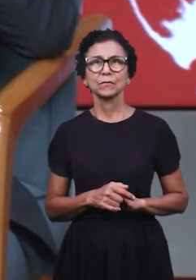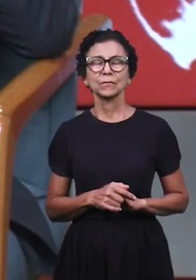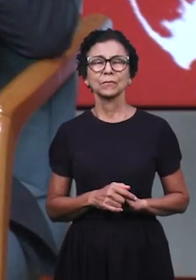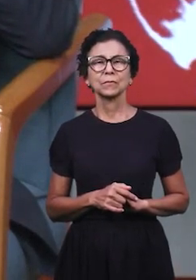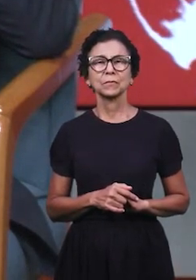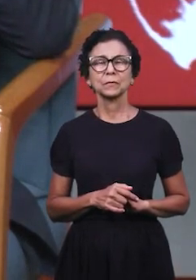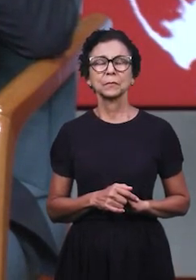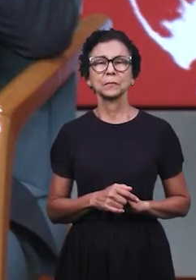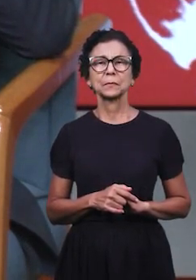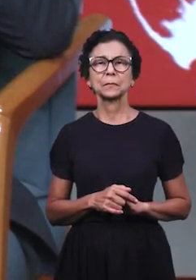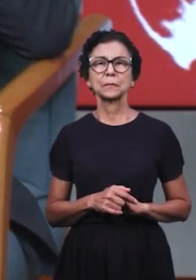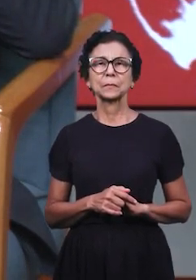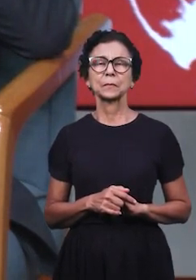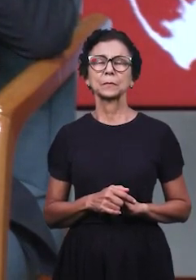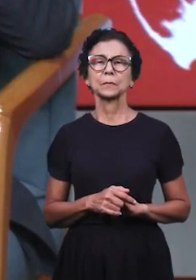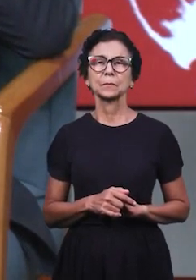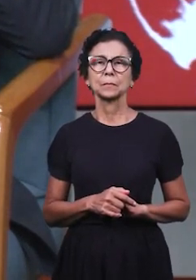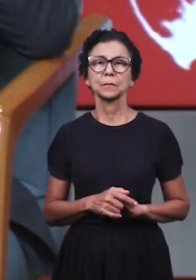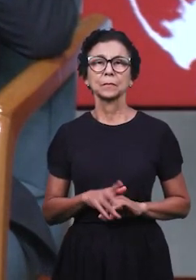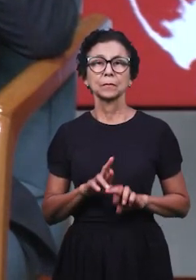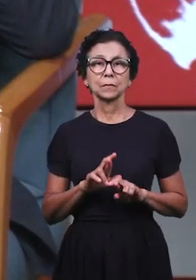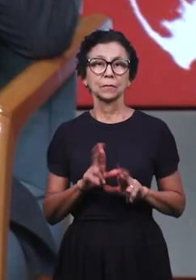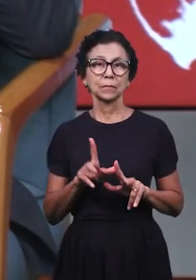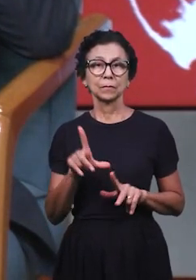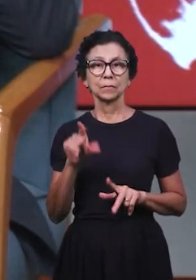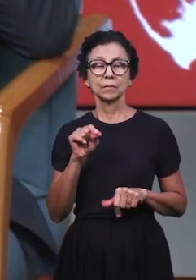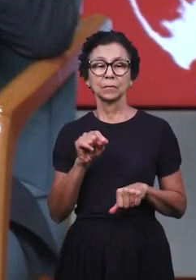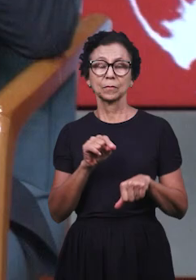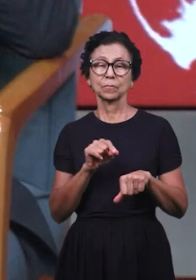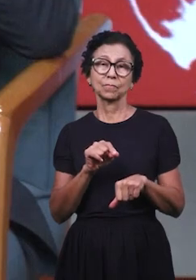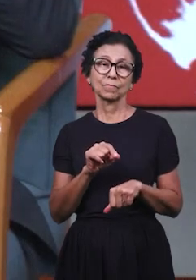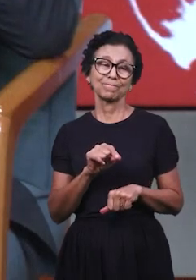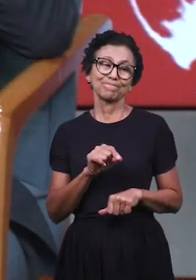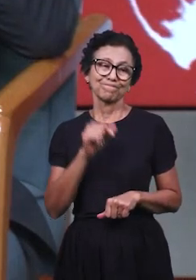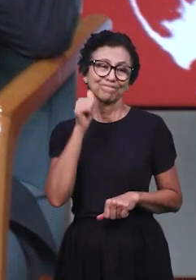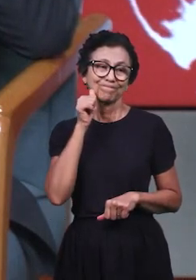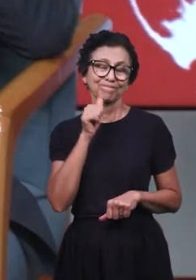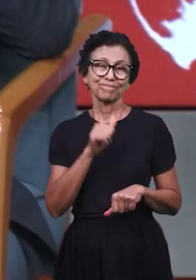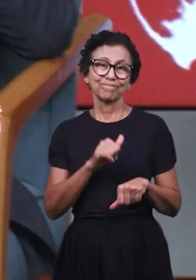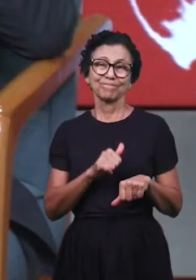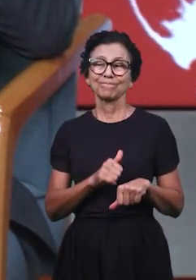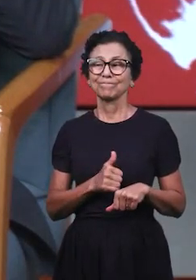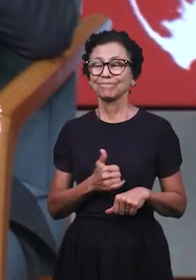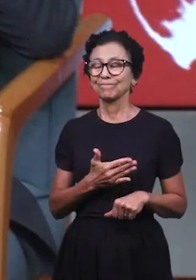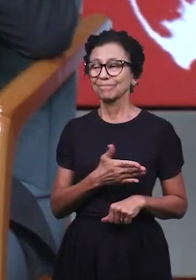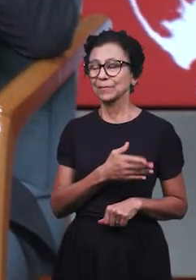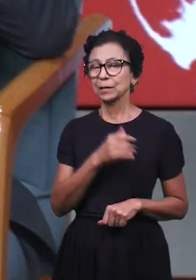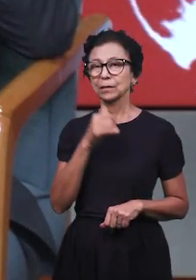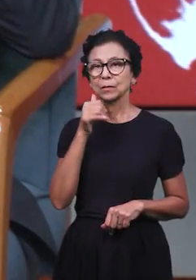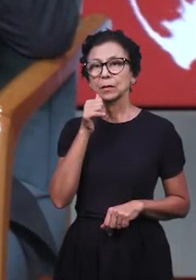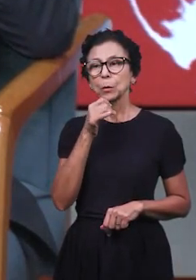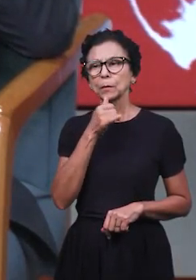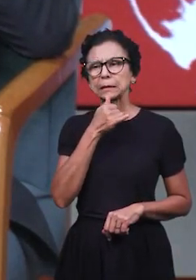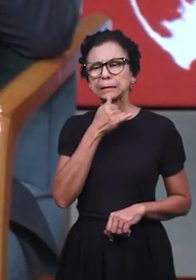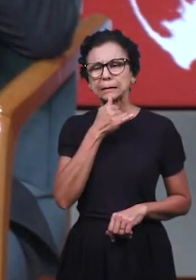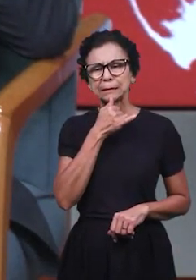posição que ela queria tomar. E ela ficou muito triste, muito... Amadeu, o que eu faço?